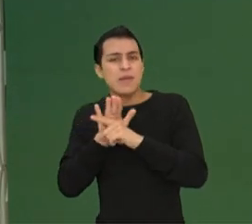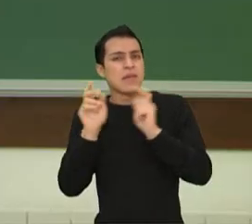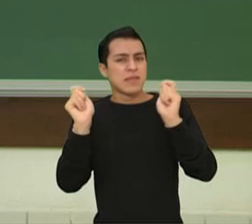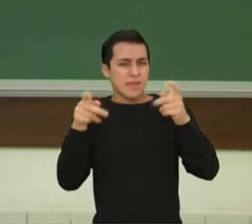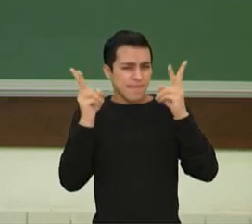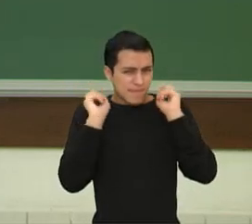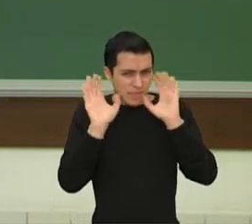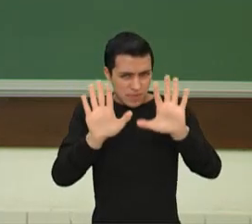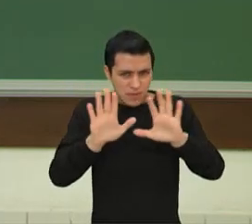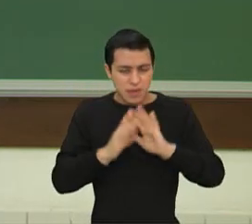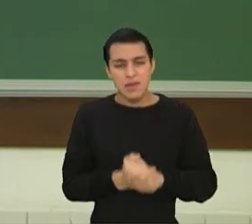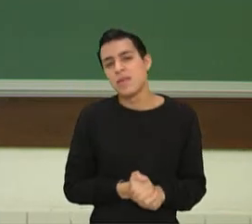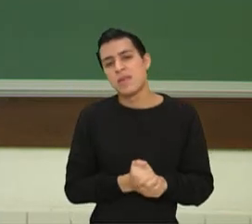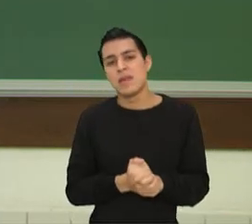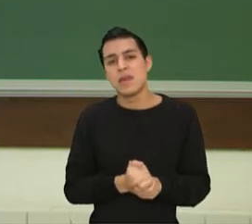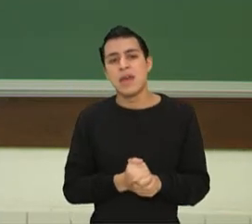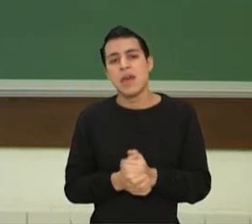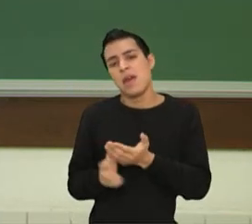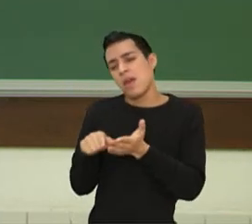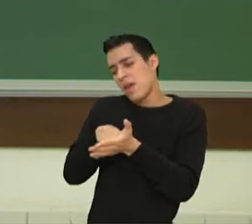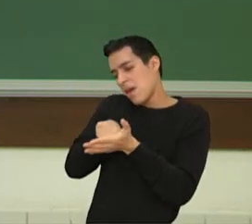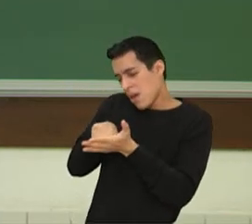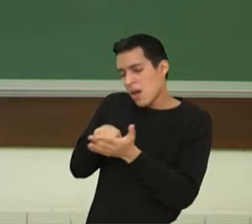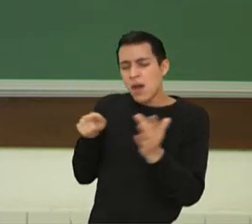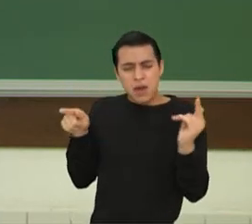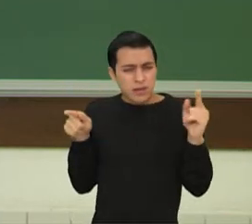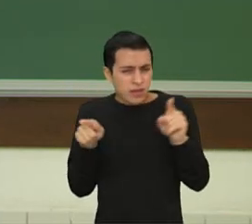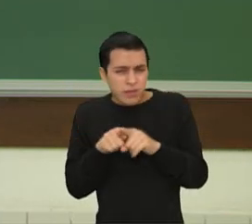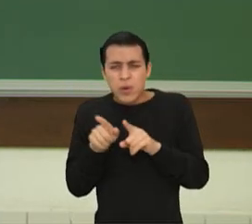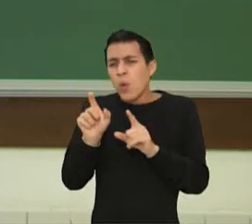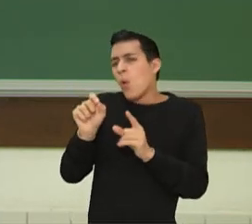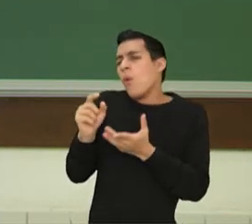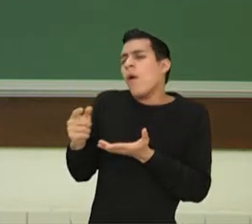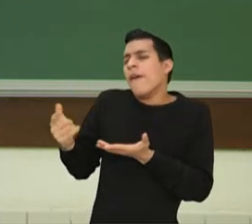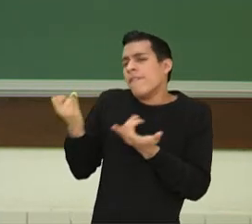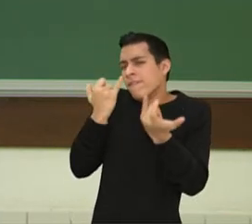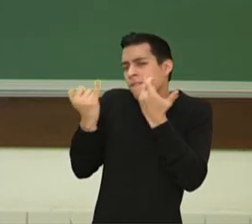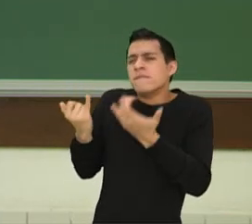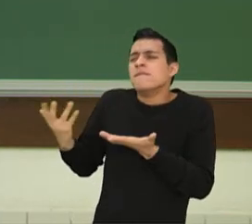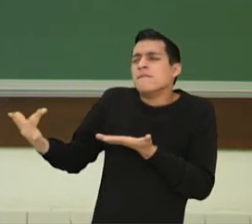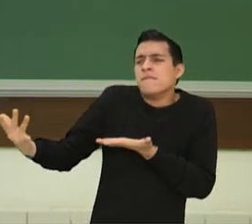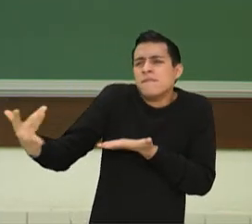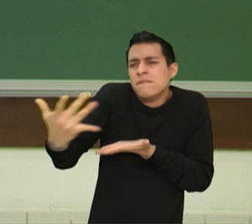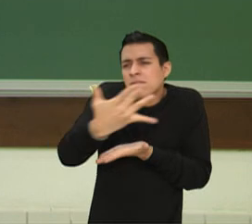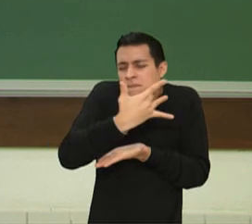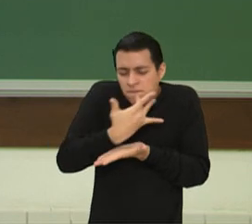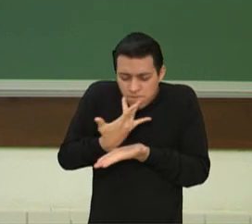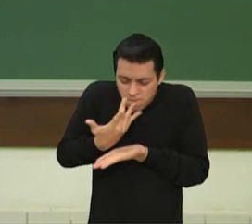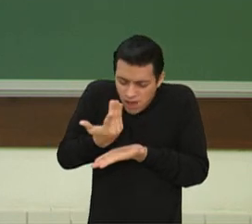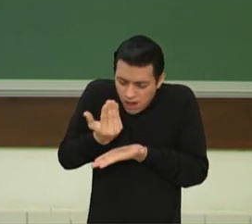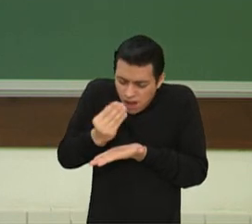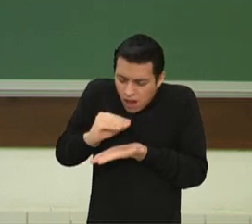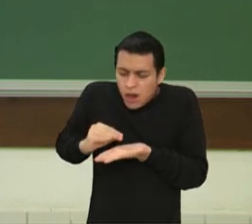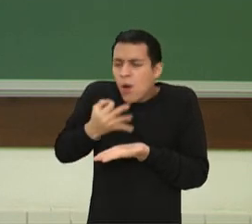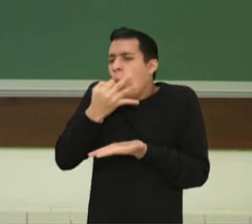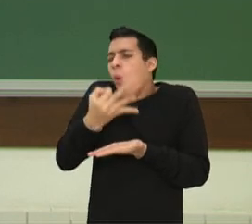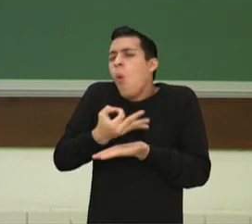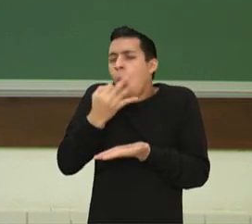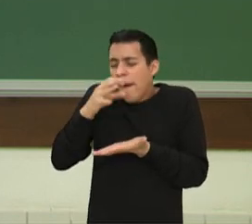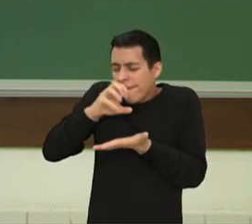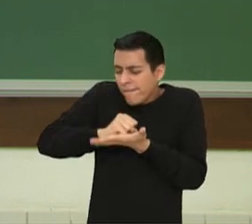comigo, a pesquisa, eu também faço um levantamento de informações, uma coleta de opiniões, só que